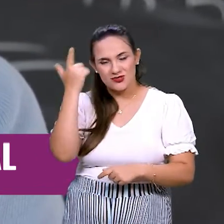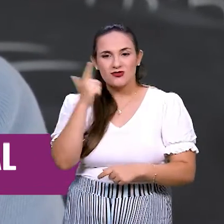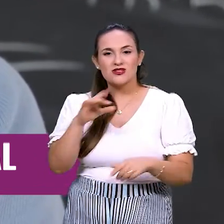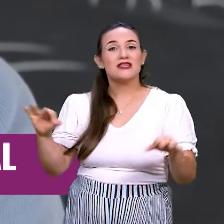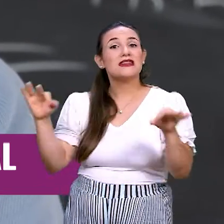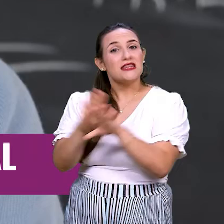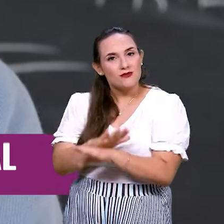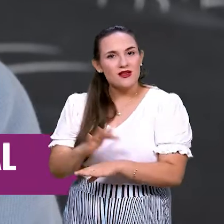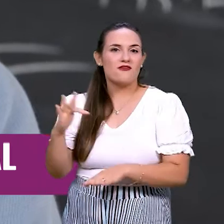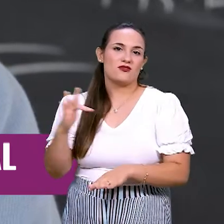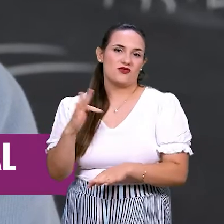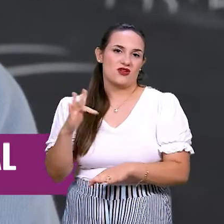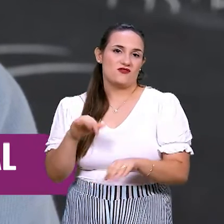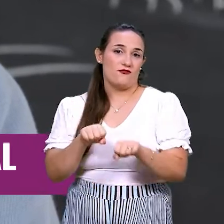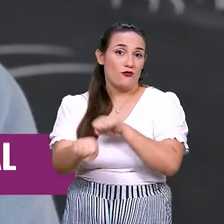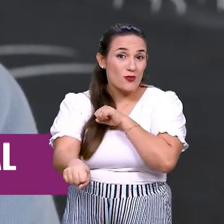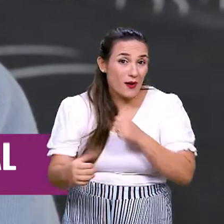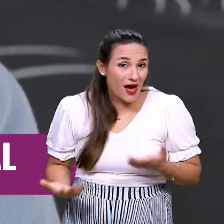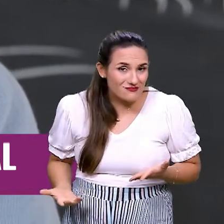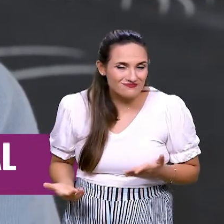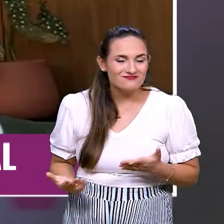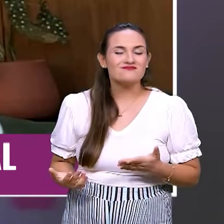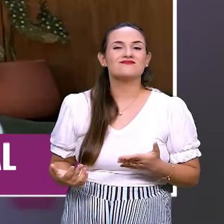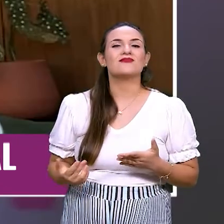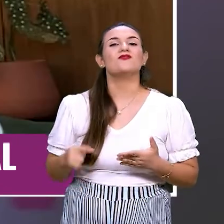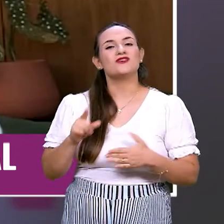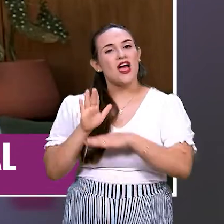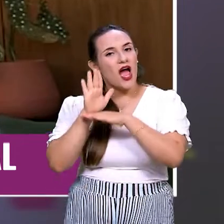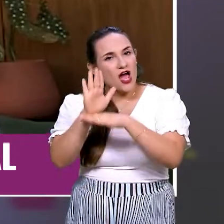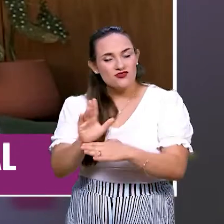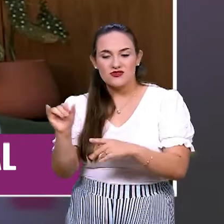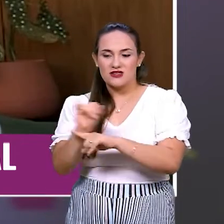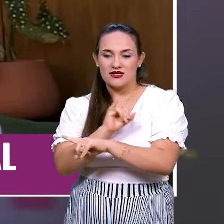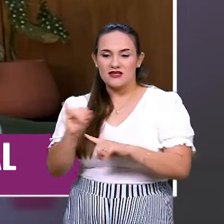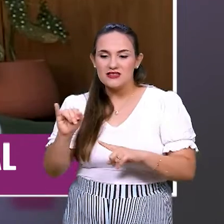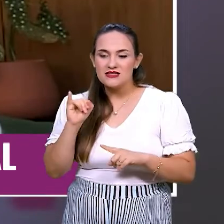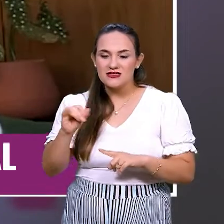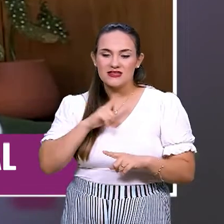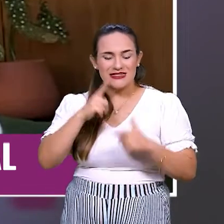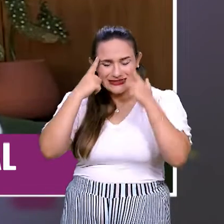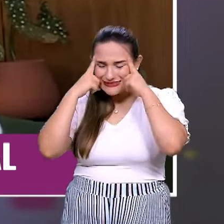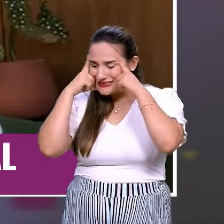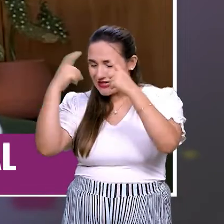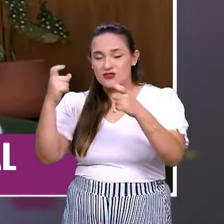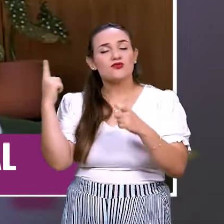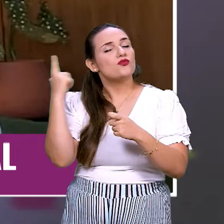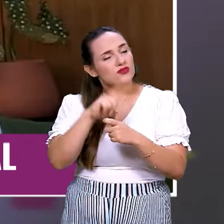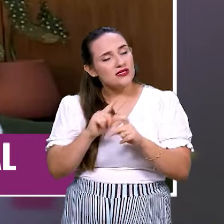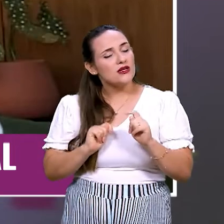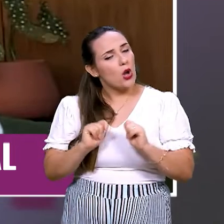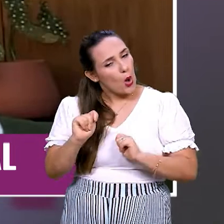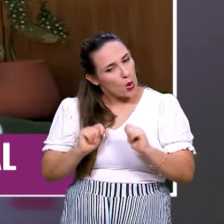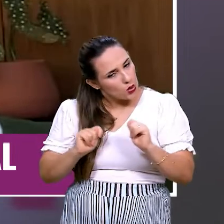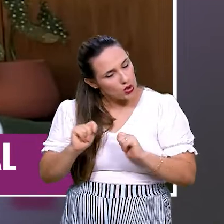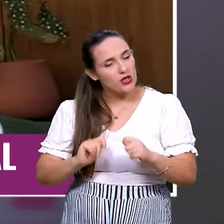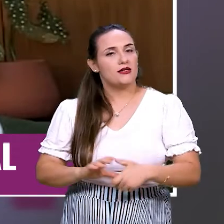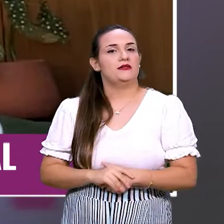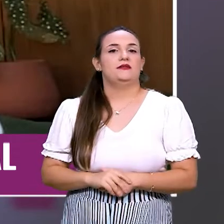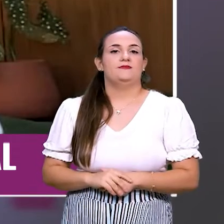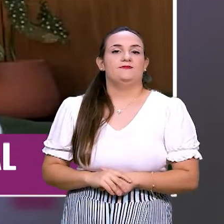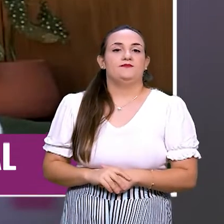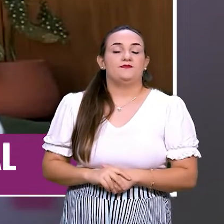aumentou muito o percentual de terminar a faculdade. Então, você dá instrumentos para a pessoa lidar com os estresses do dia a